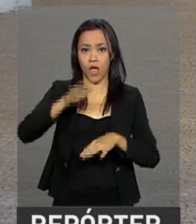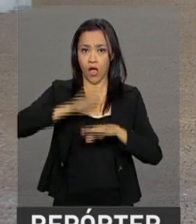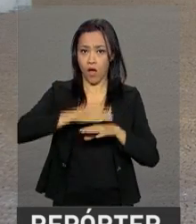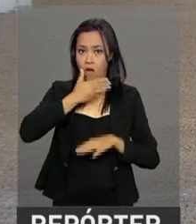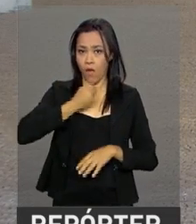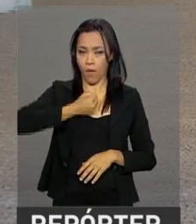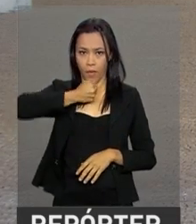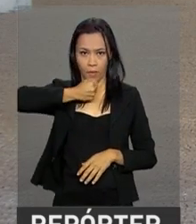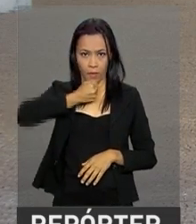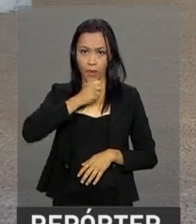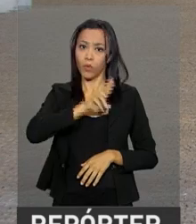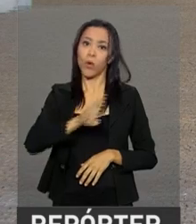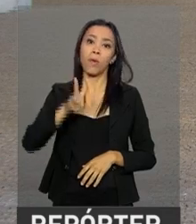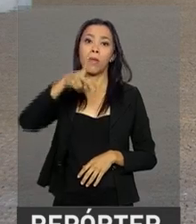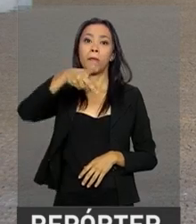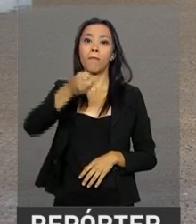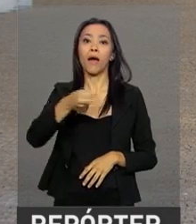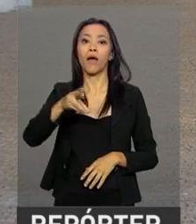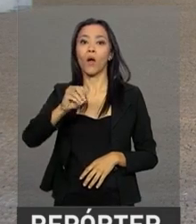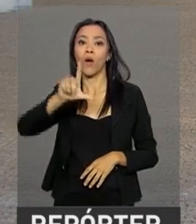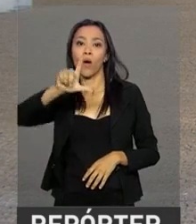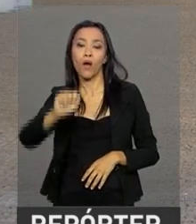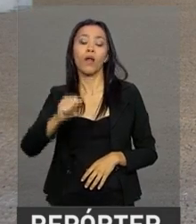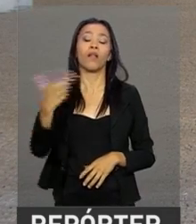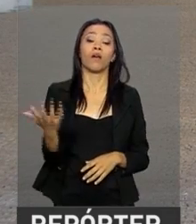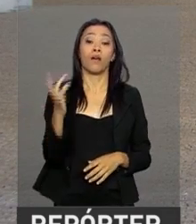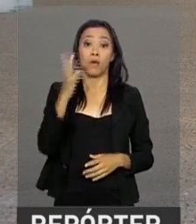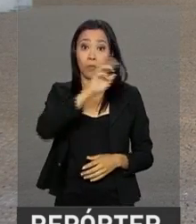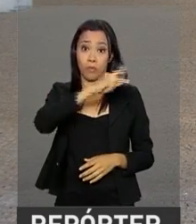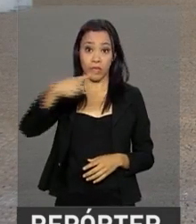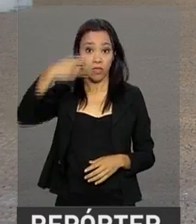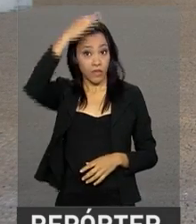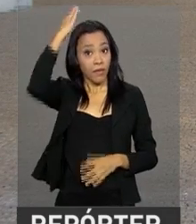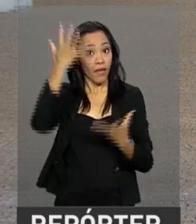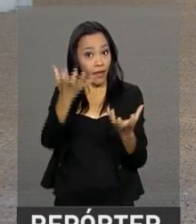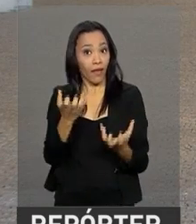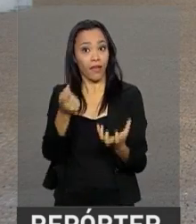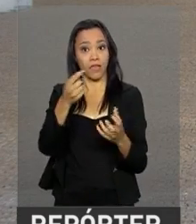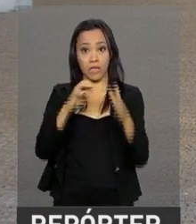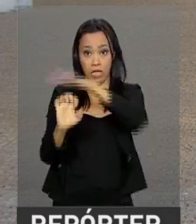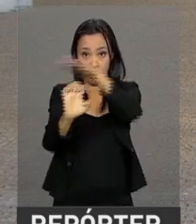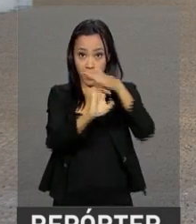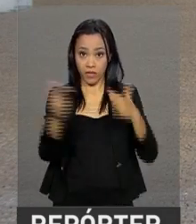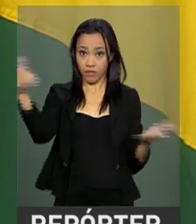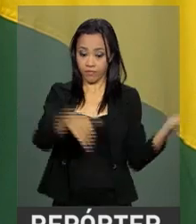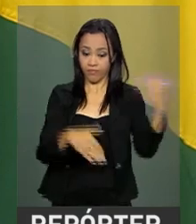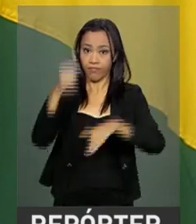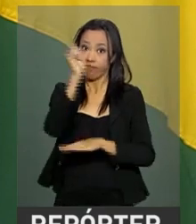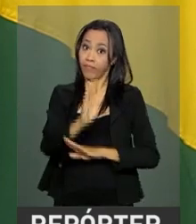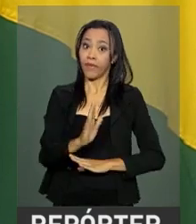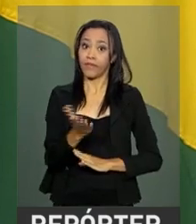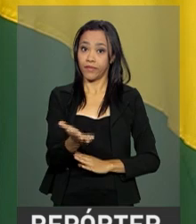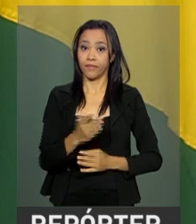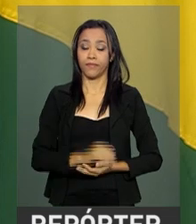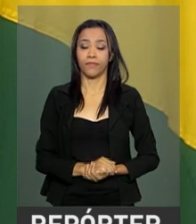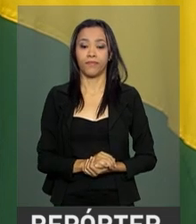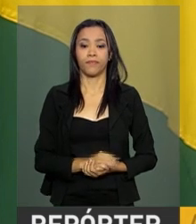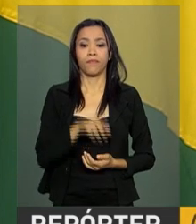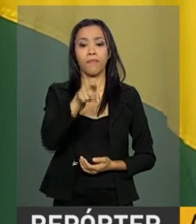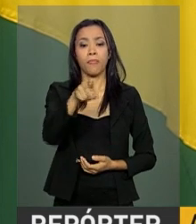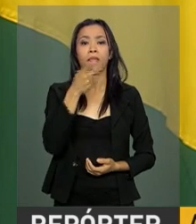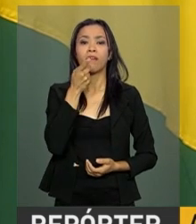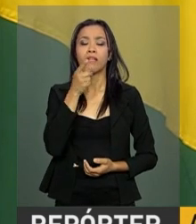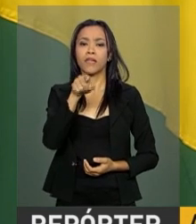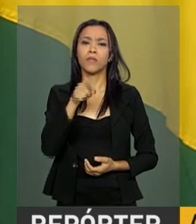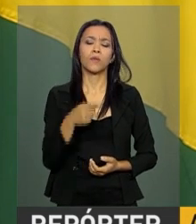da República, Alexandre Parola, o presidente Michel Temer quer atrair investimentos para o Brasil. Para o presidente Michel